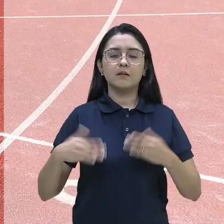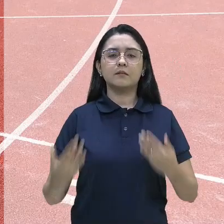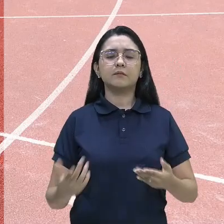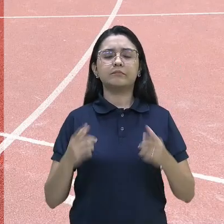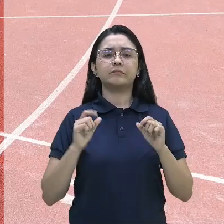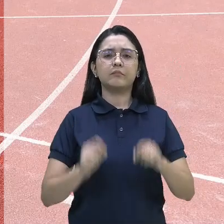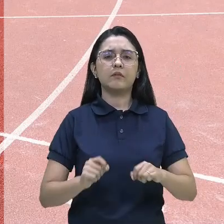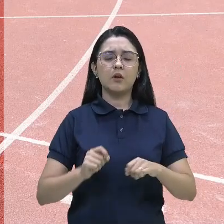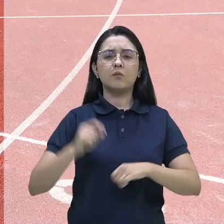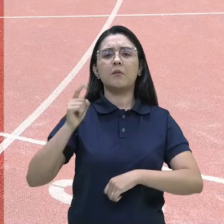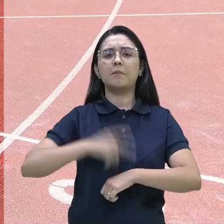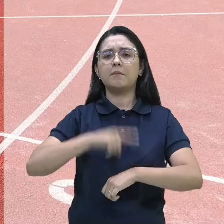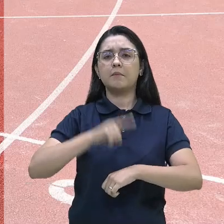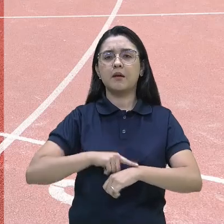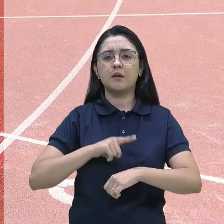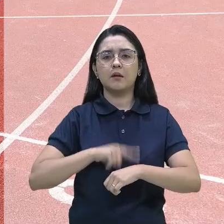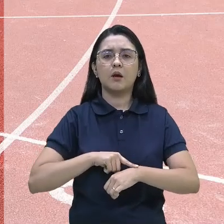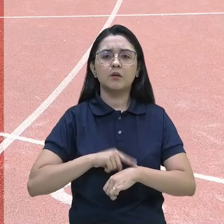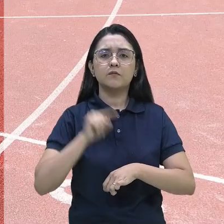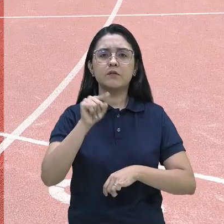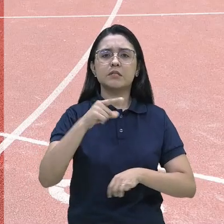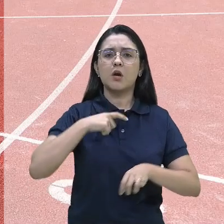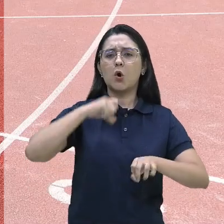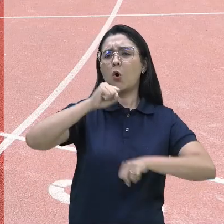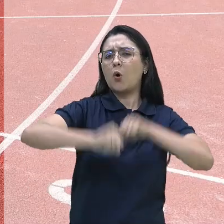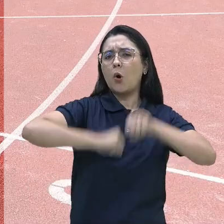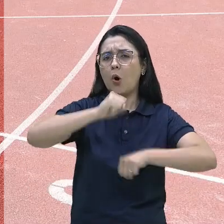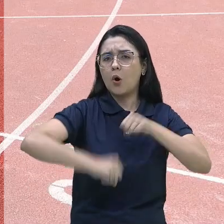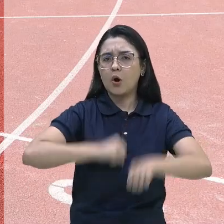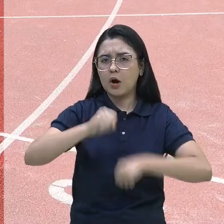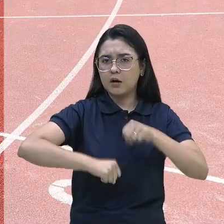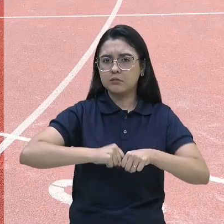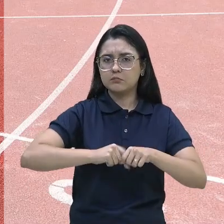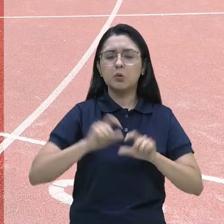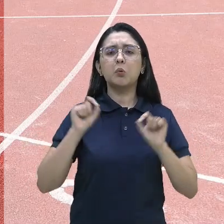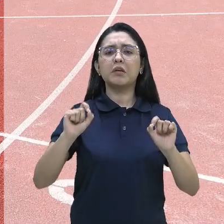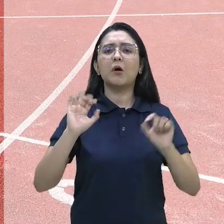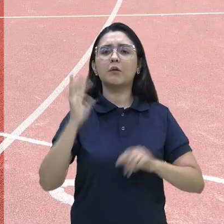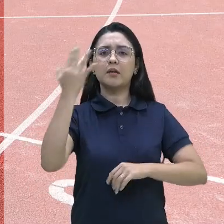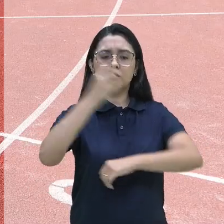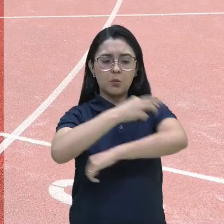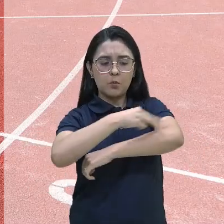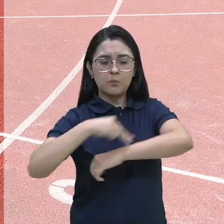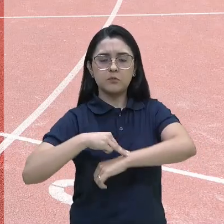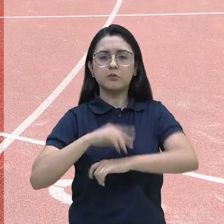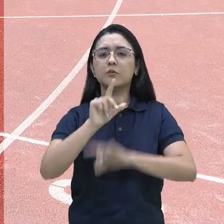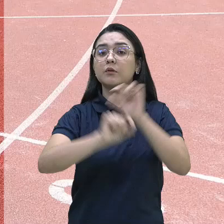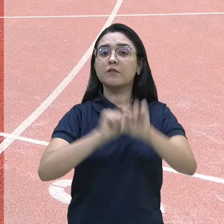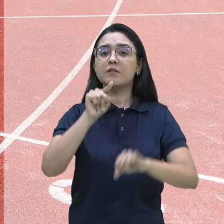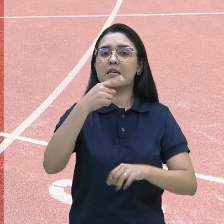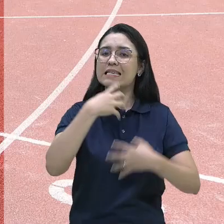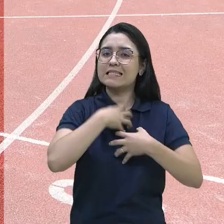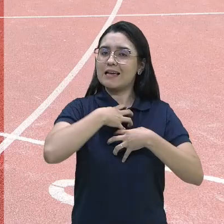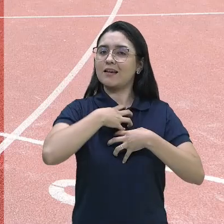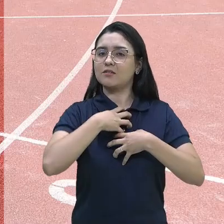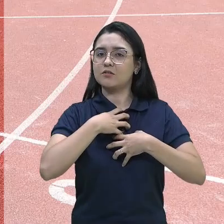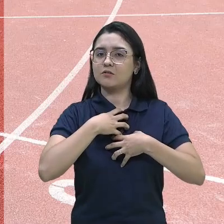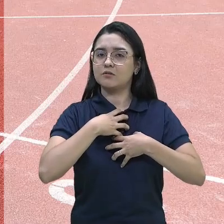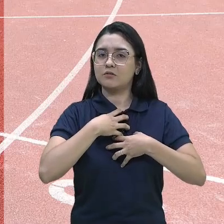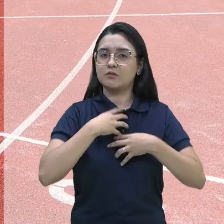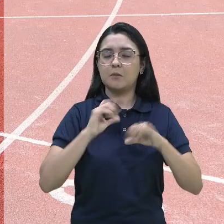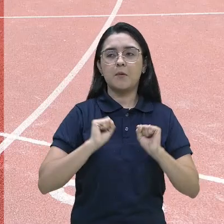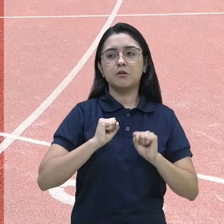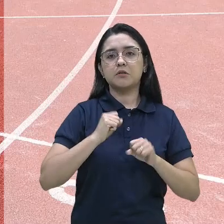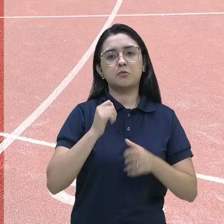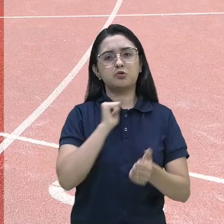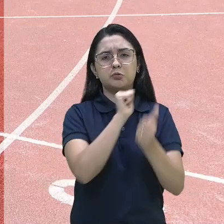seus músculos quando você corre? O que você sente quando você está ali correndo, seja por um